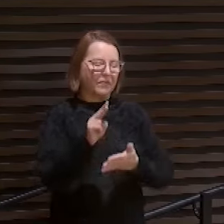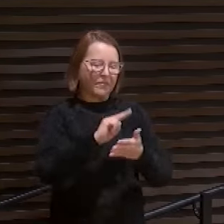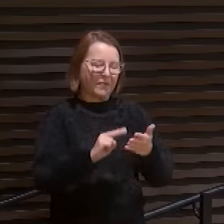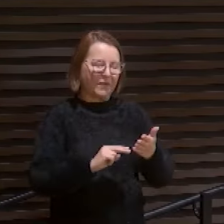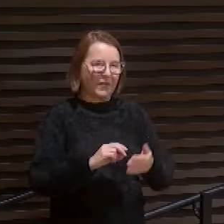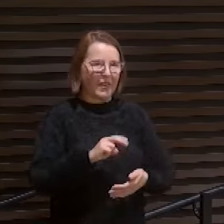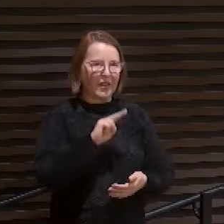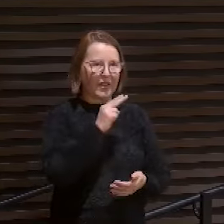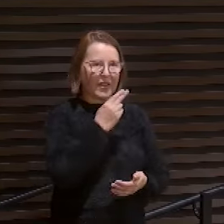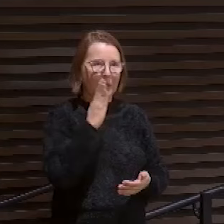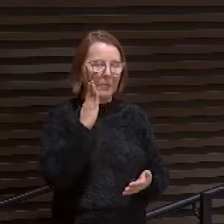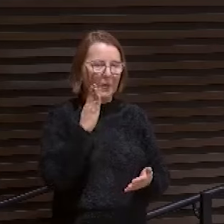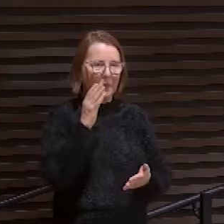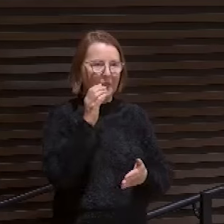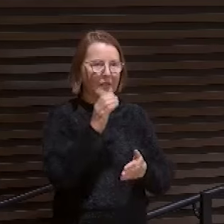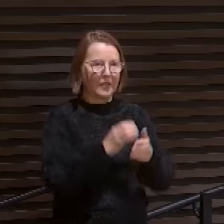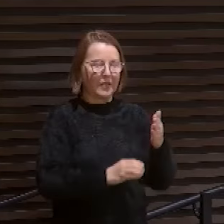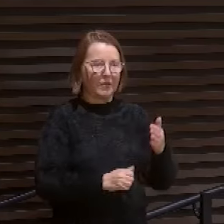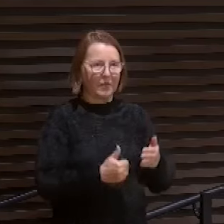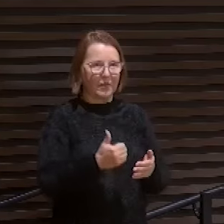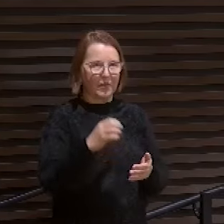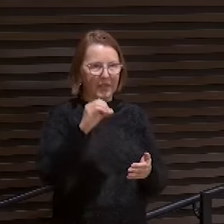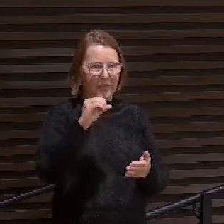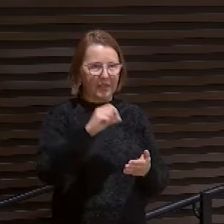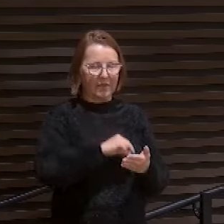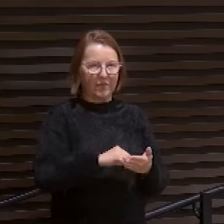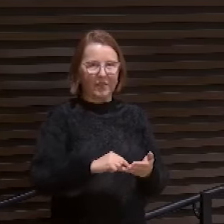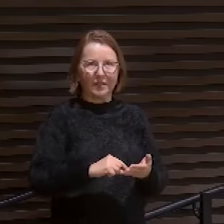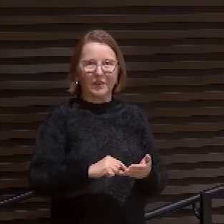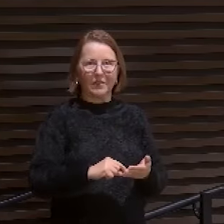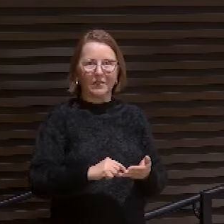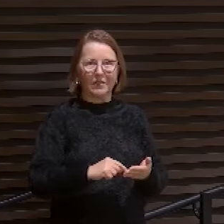versículo 34. Hebreus 10, 34.